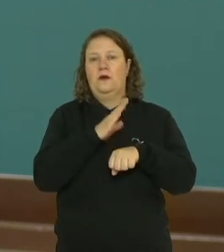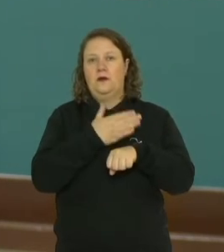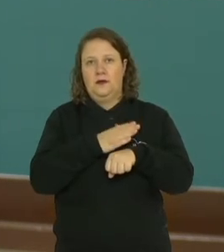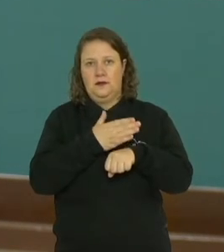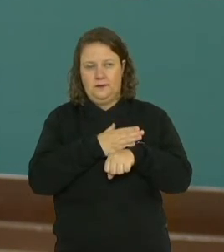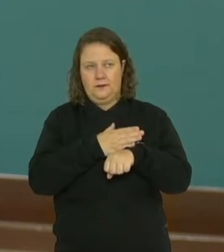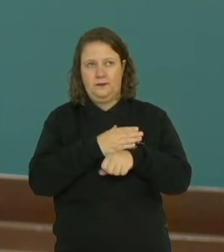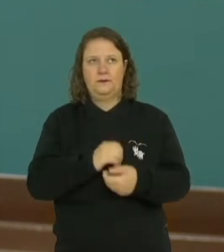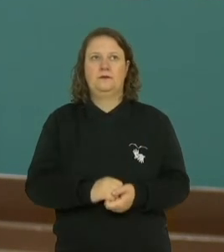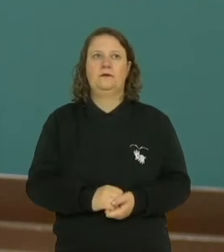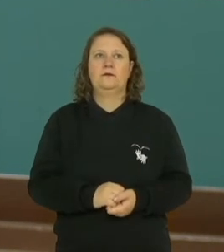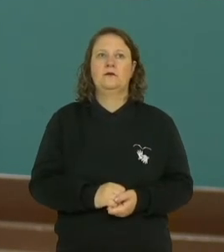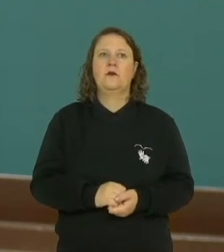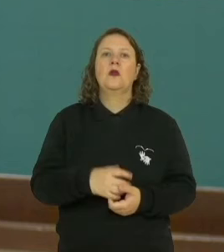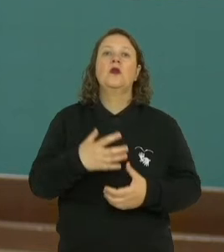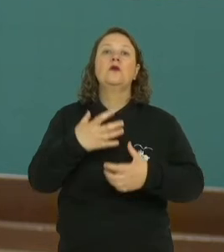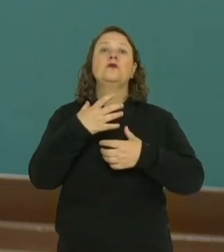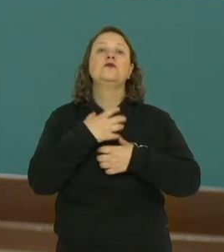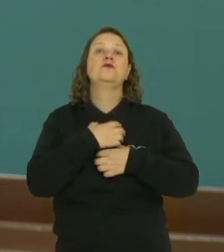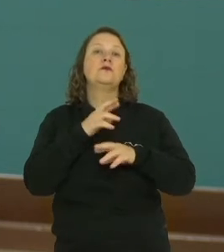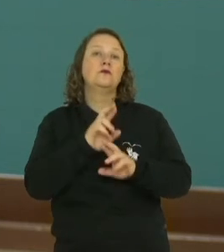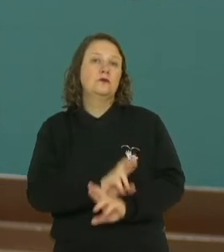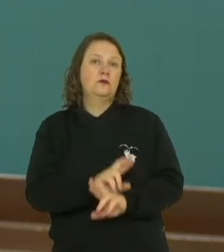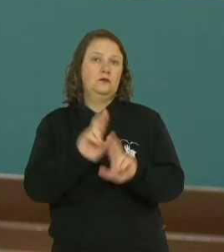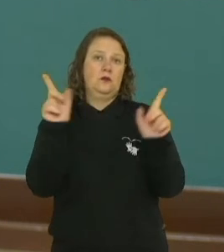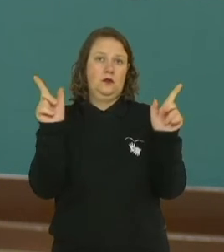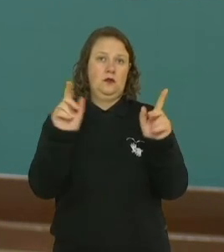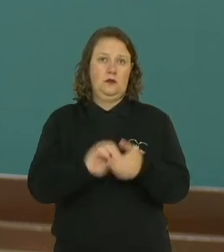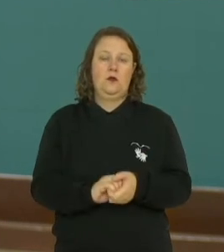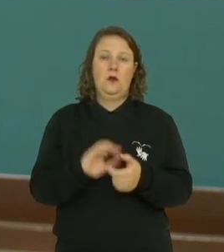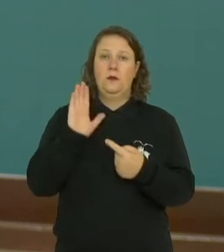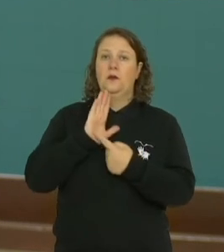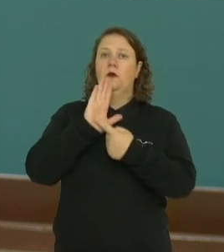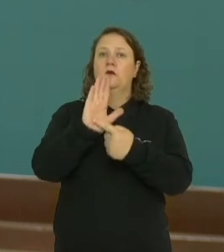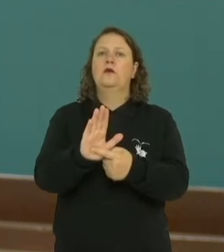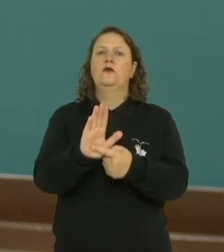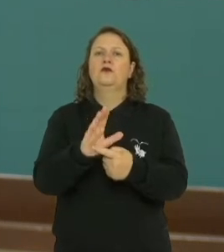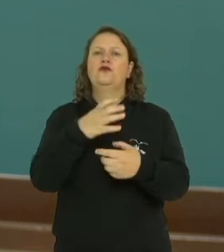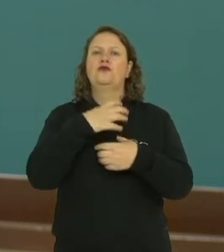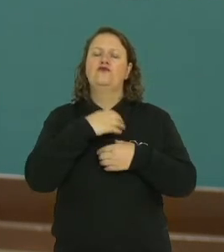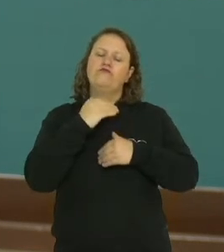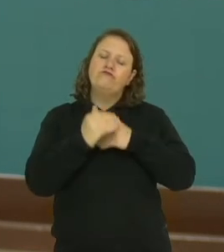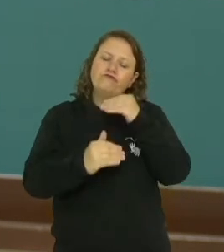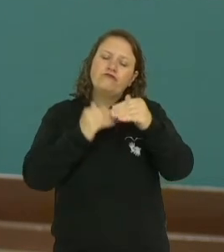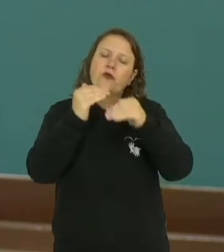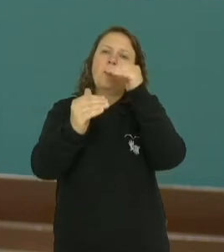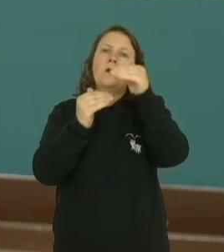cálculo. Vamos ver isso de outra maneira. Eu vou te mostrar um outro processo para calcular a